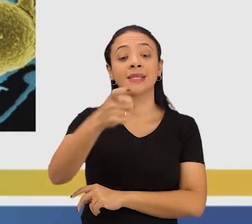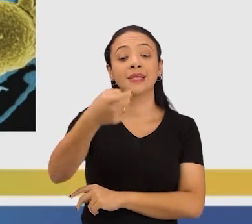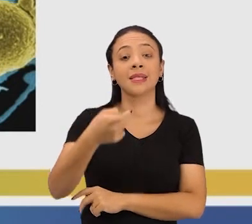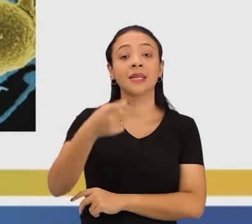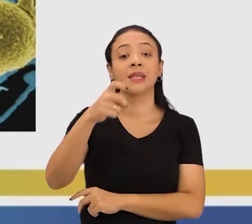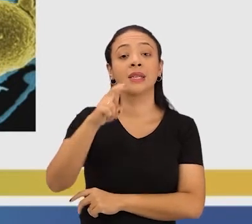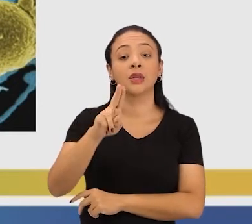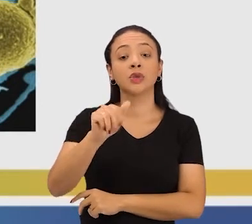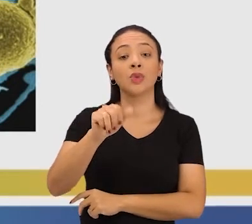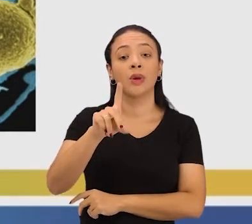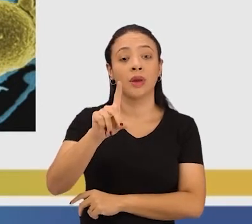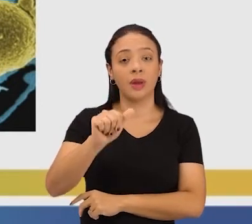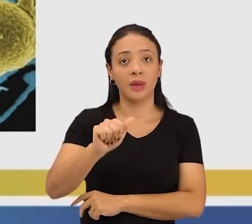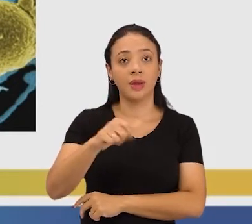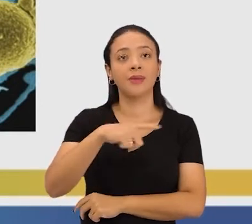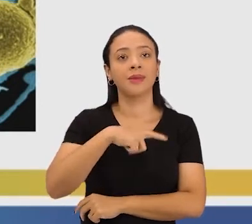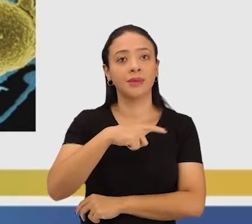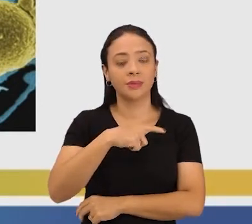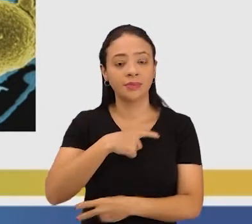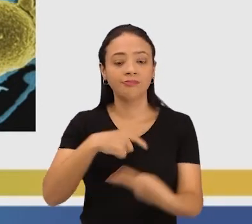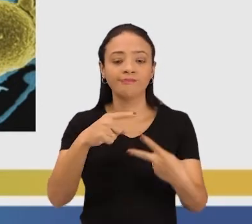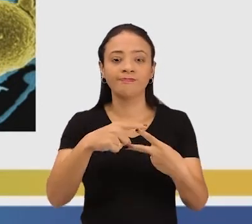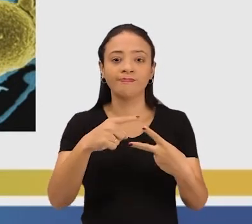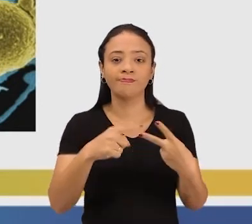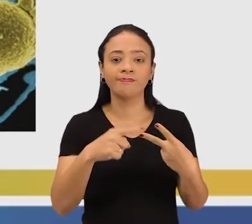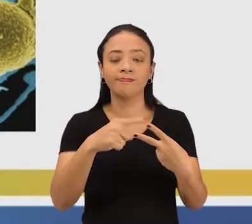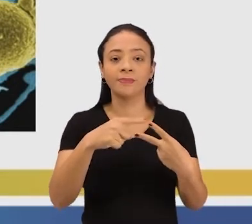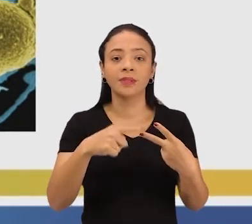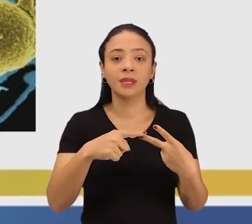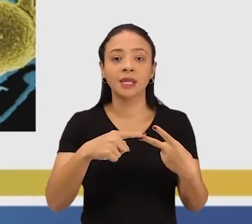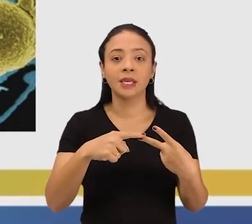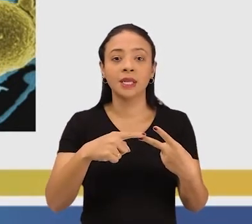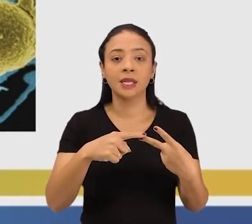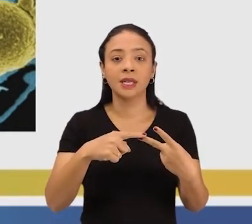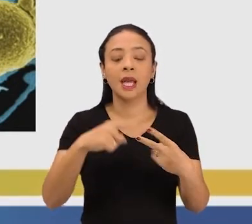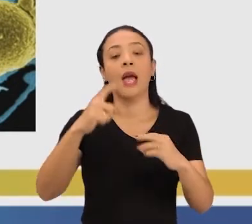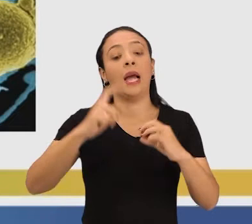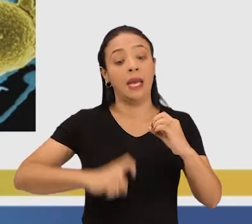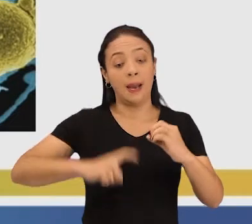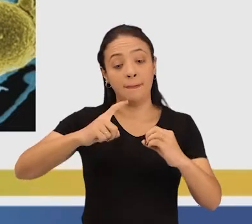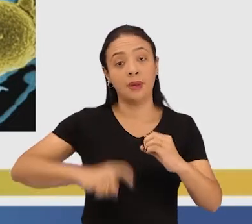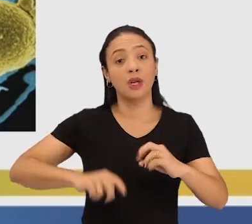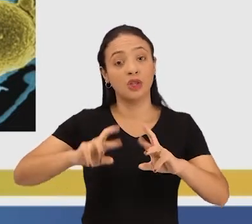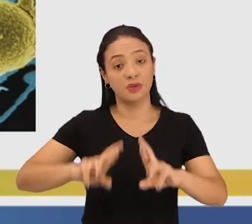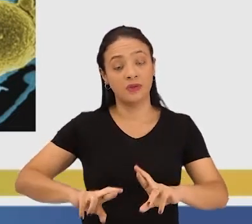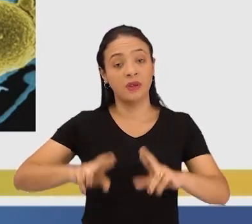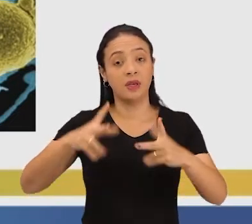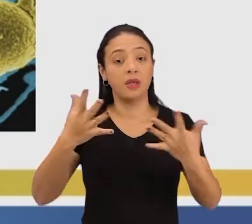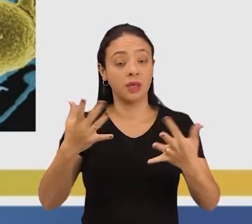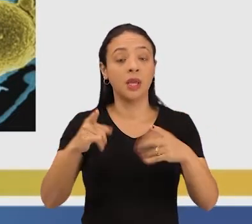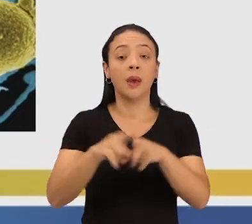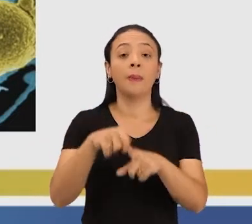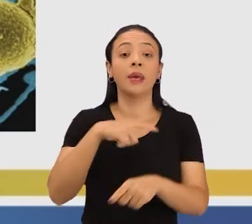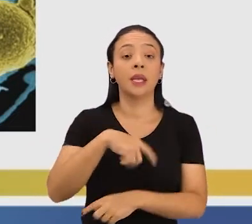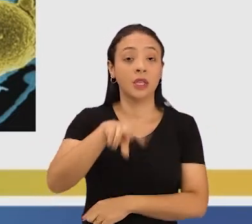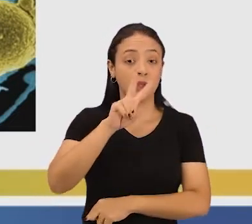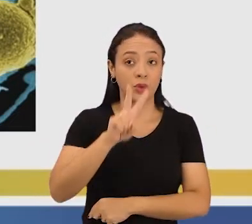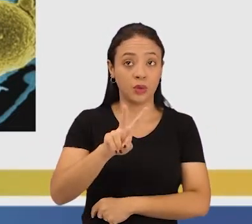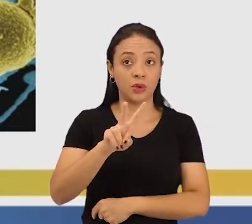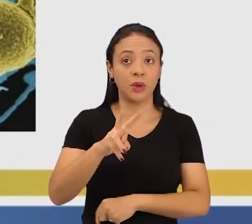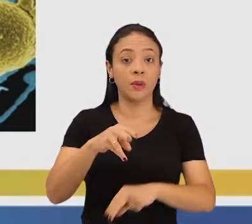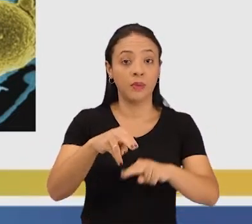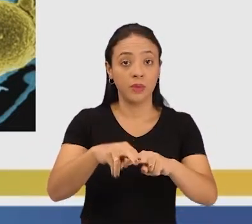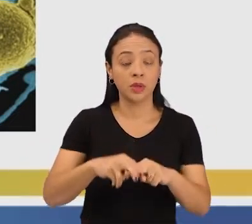já tenho aí a participação, né, de gametas diferentes. E aí, como são 2 indivíduos também, eu não vou ter